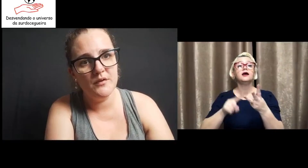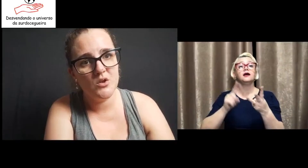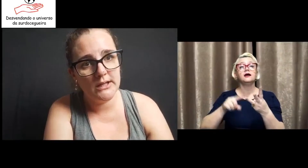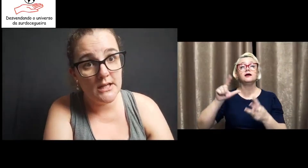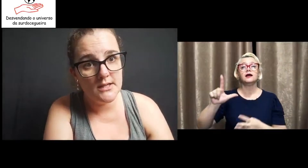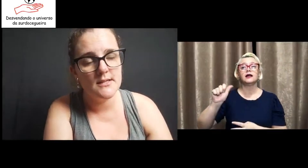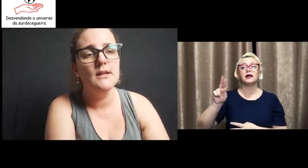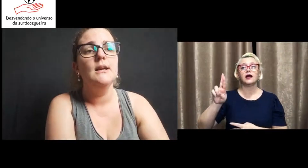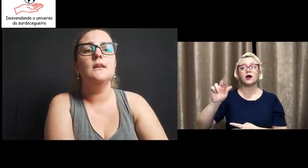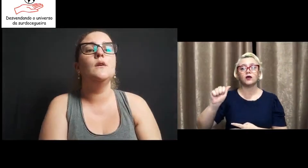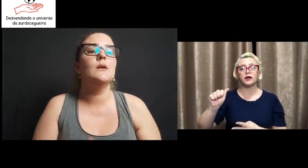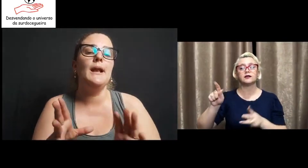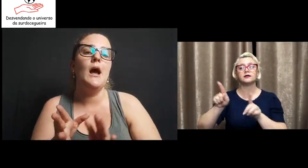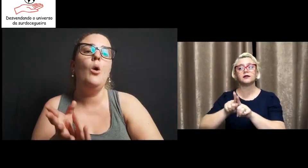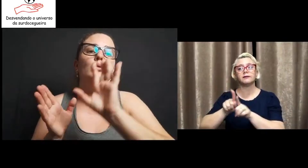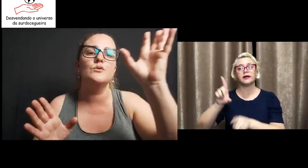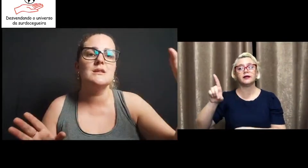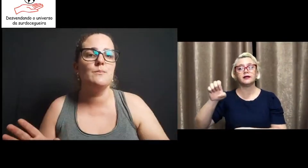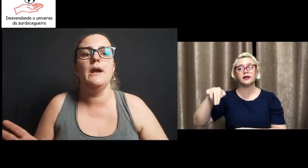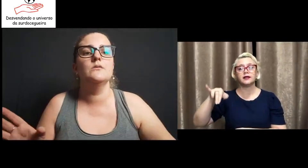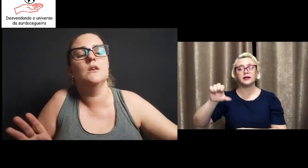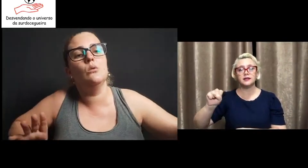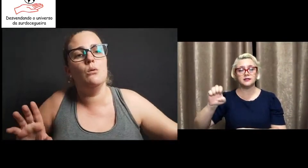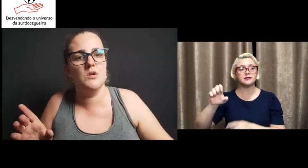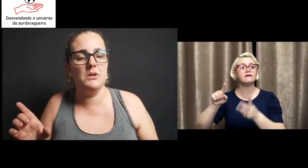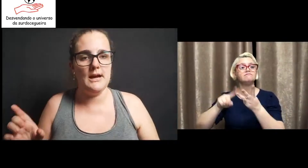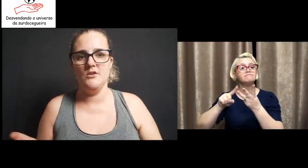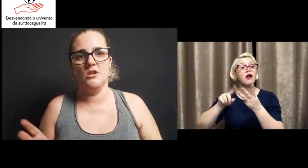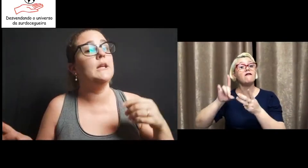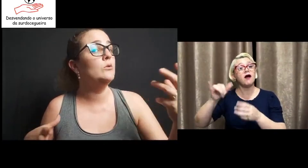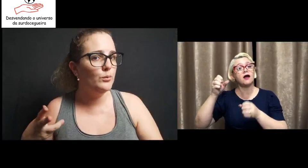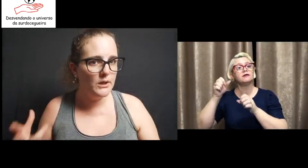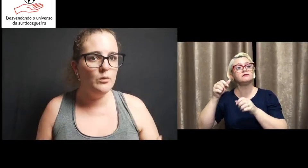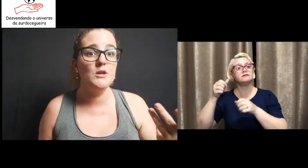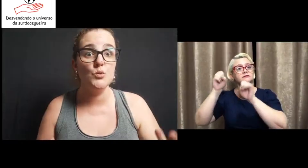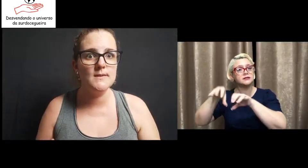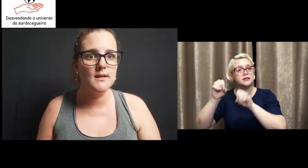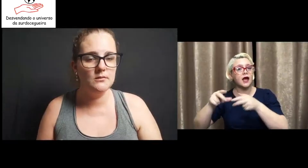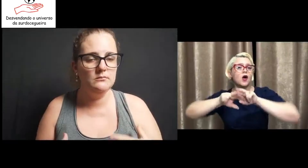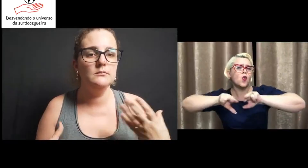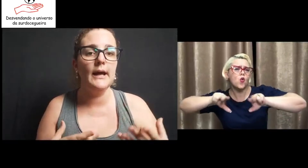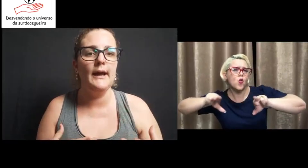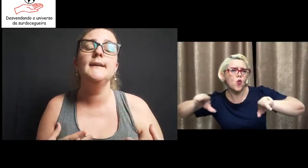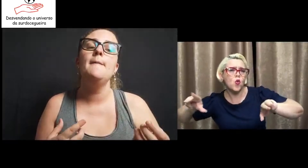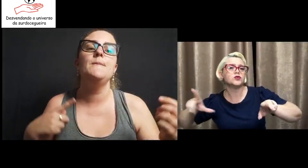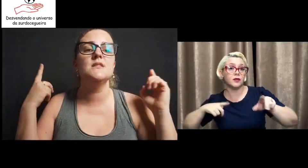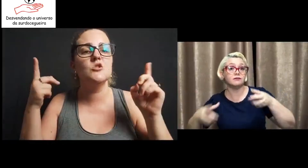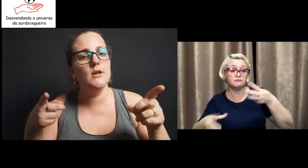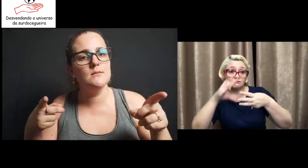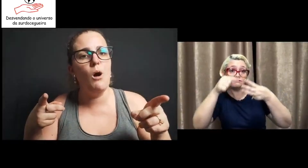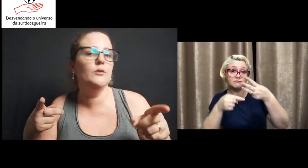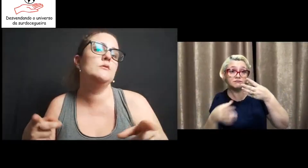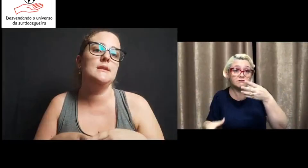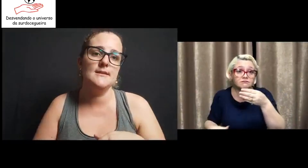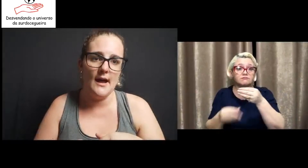e a professora Denise, que vão trabalhar outros aspectos, dando continuidade, querendo ou não, uma junção, né, desses